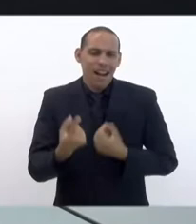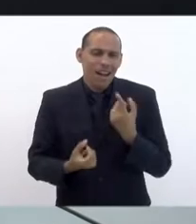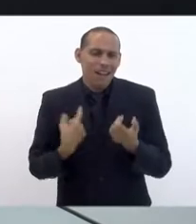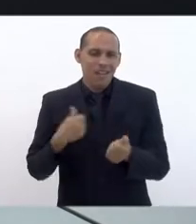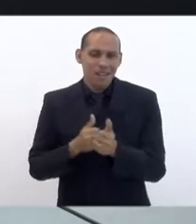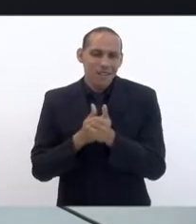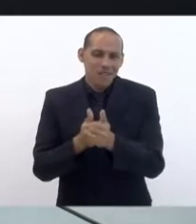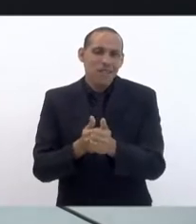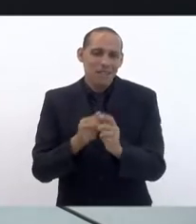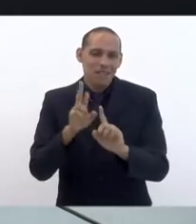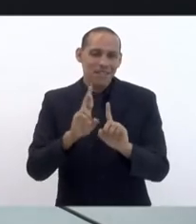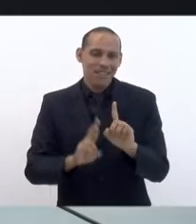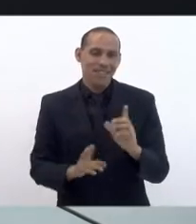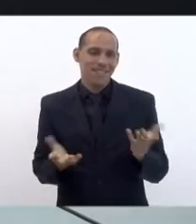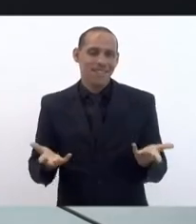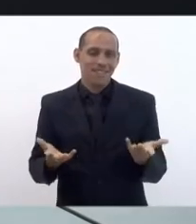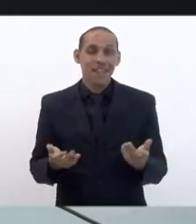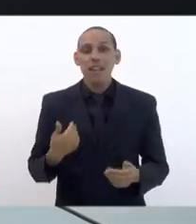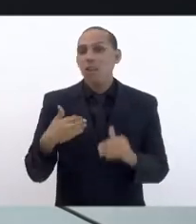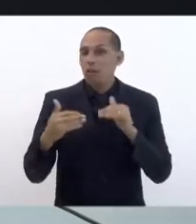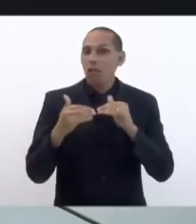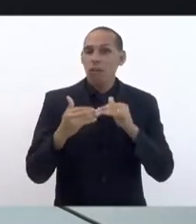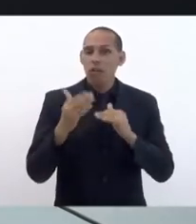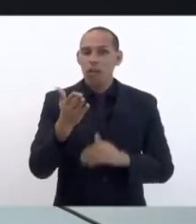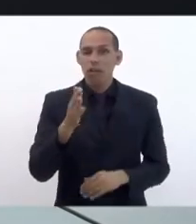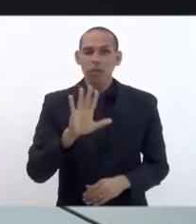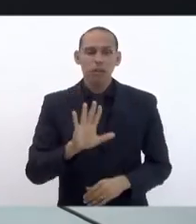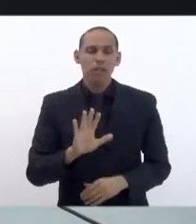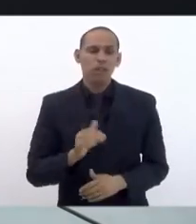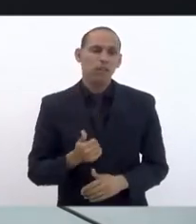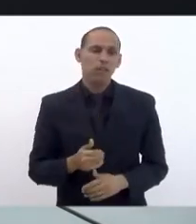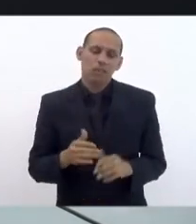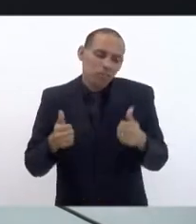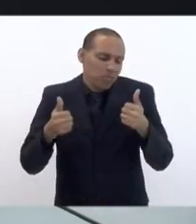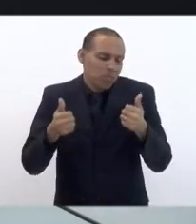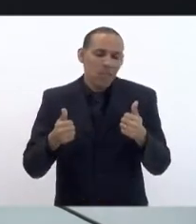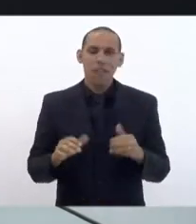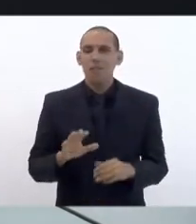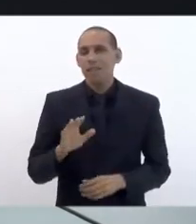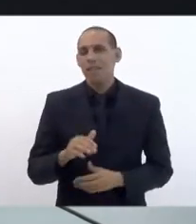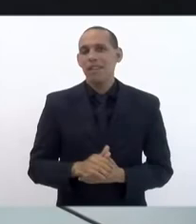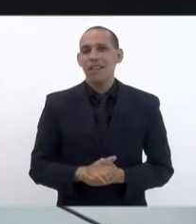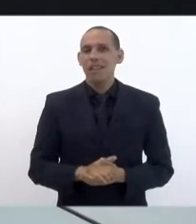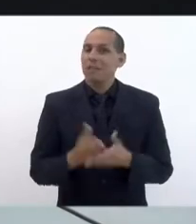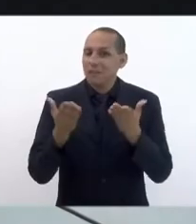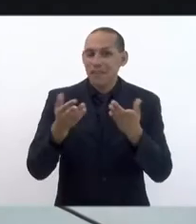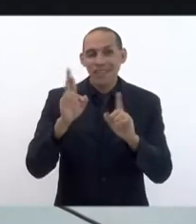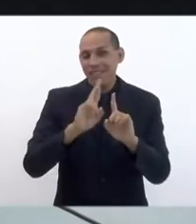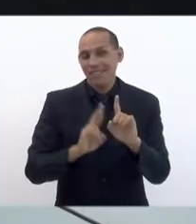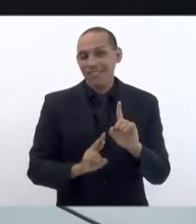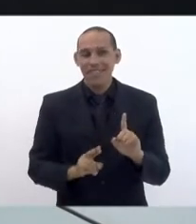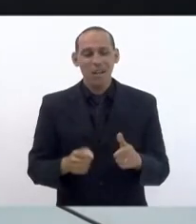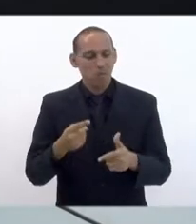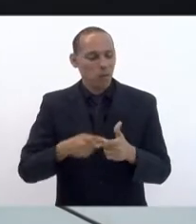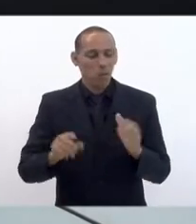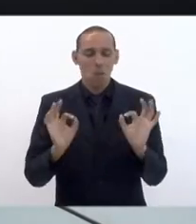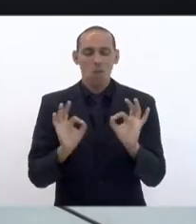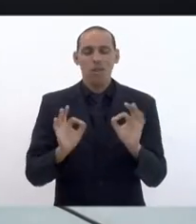relator. Entendi. Eu concordo com o senhor, mas eu quero ouvir, mudar. O senhor relator, sem problema nenhum.